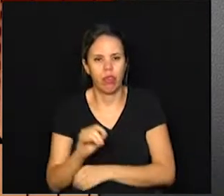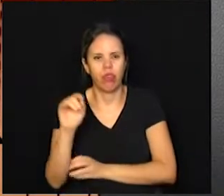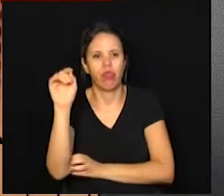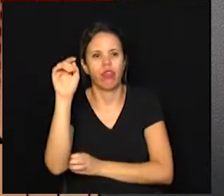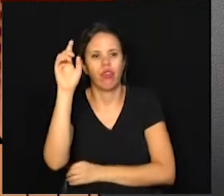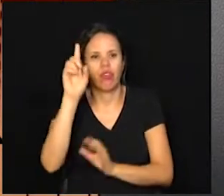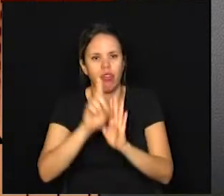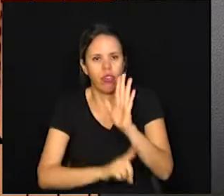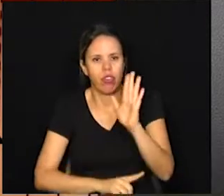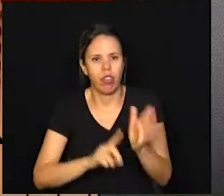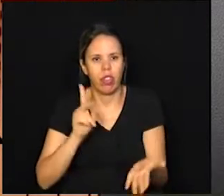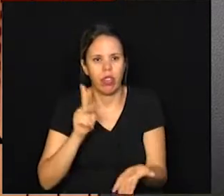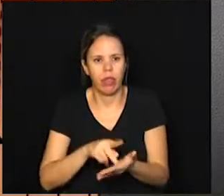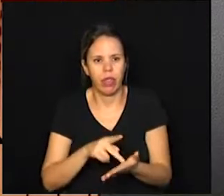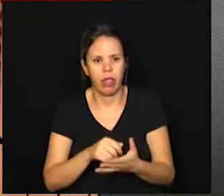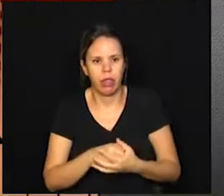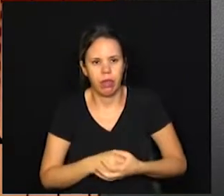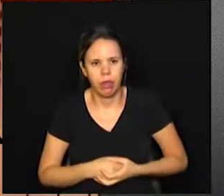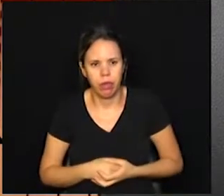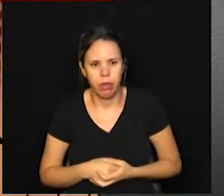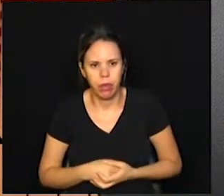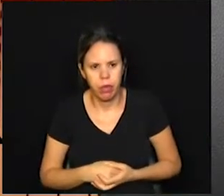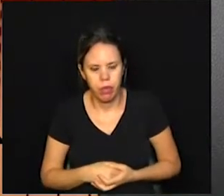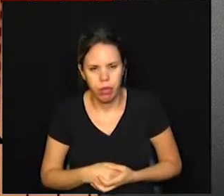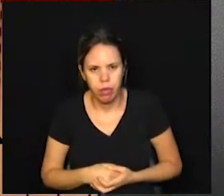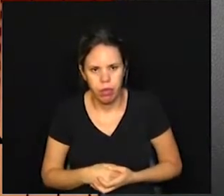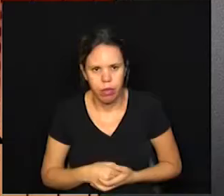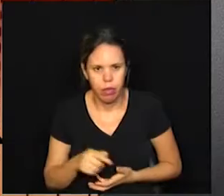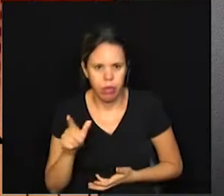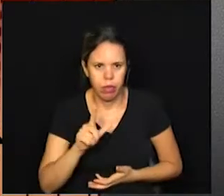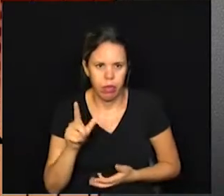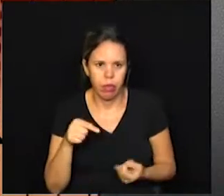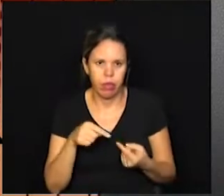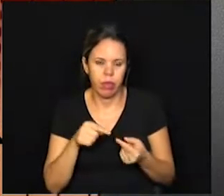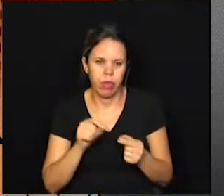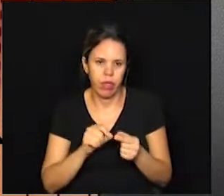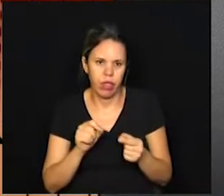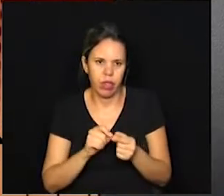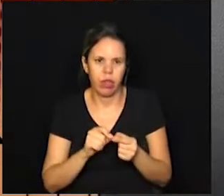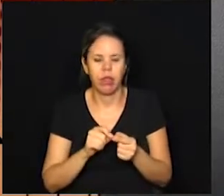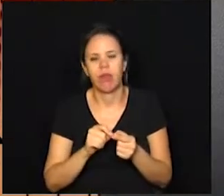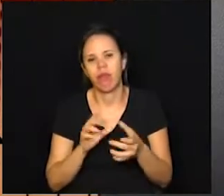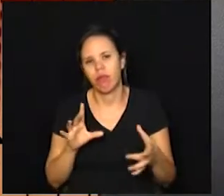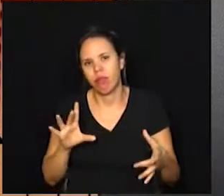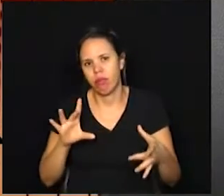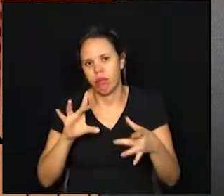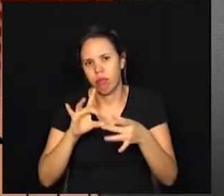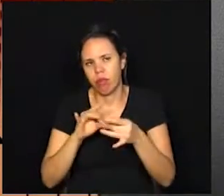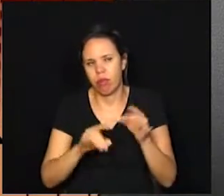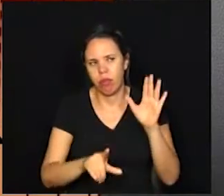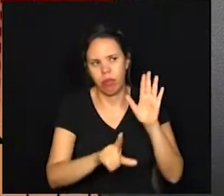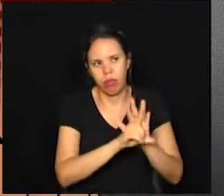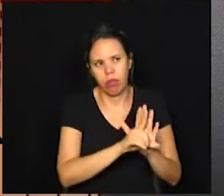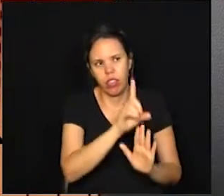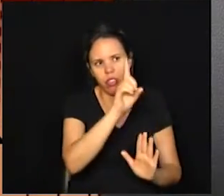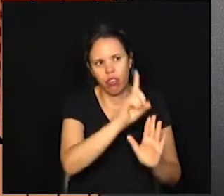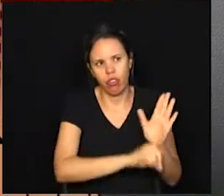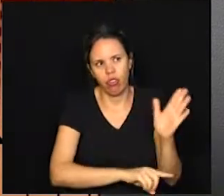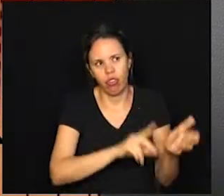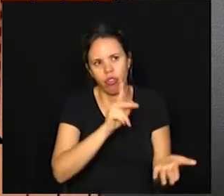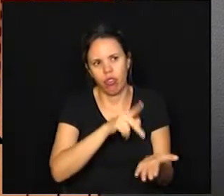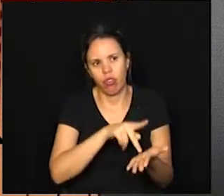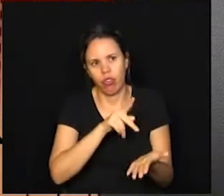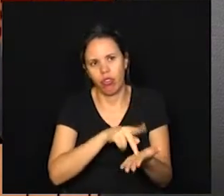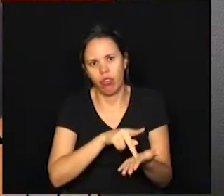à Verdade. Então, obviamente, que eu fiz essa analogia. Se existe uma lei do direito à